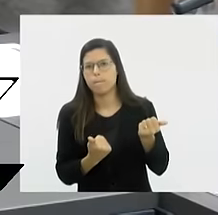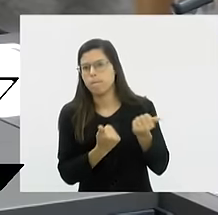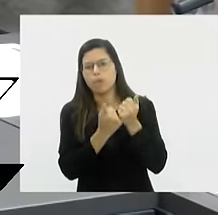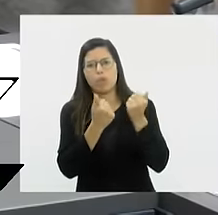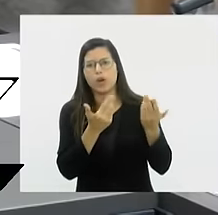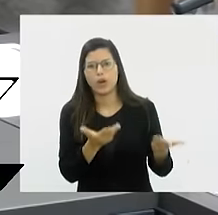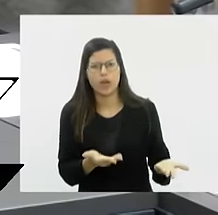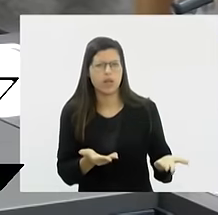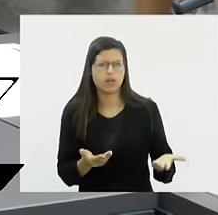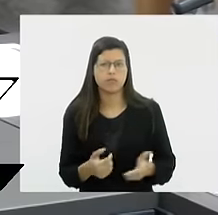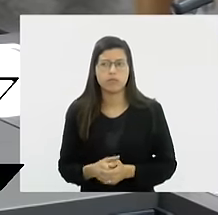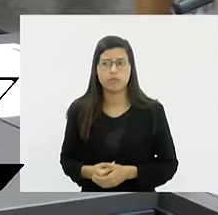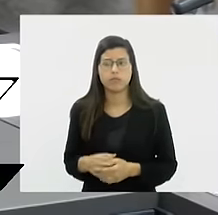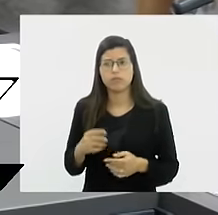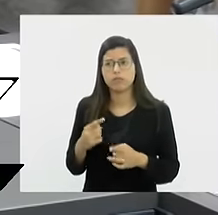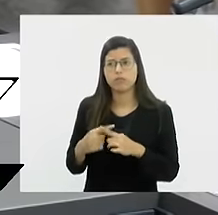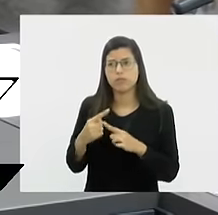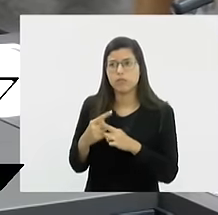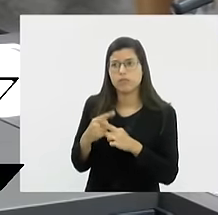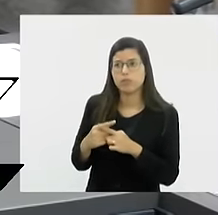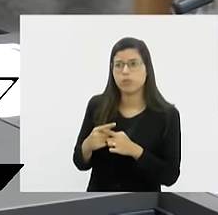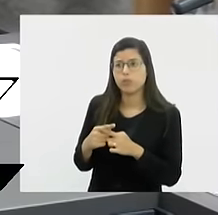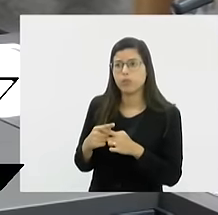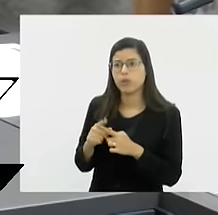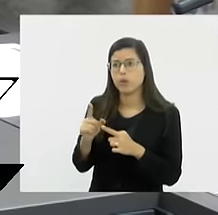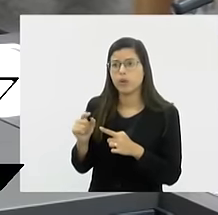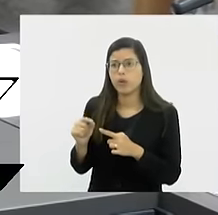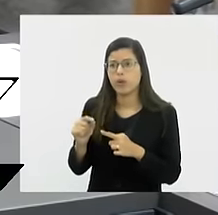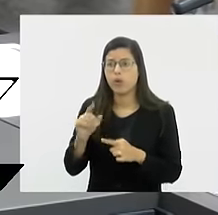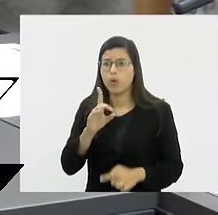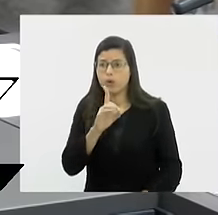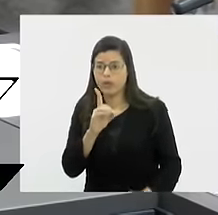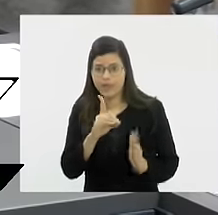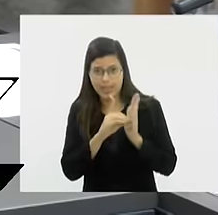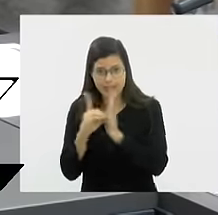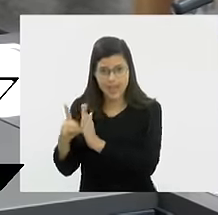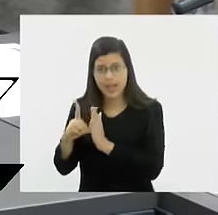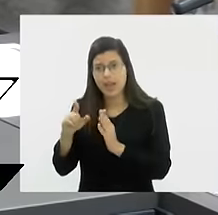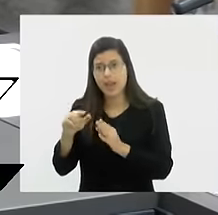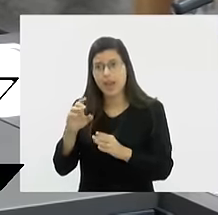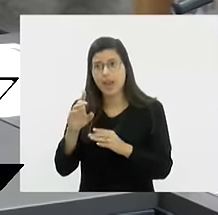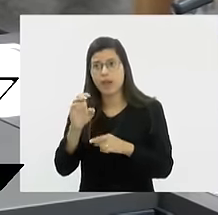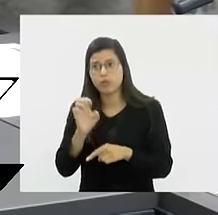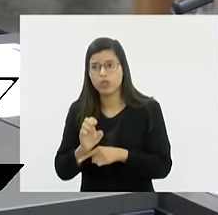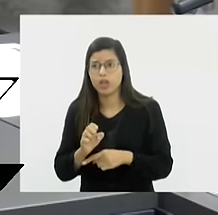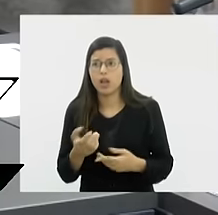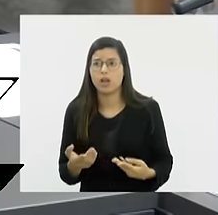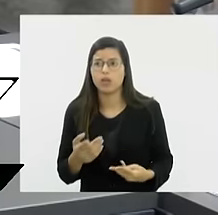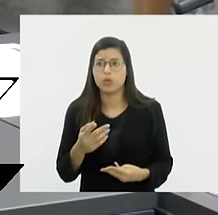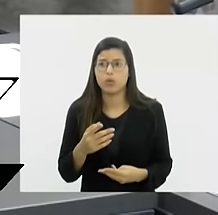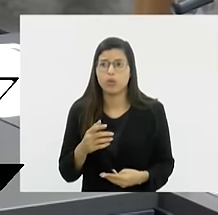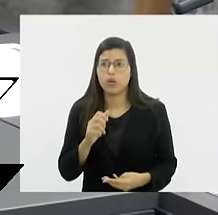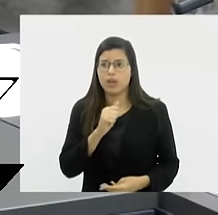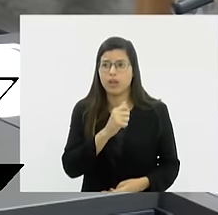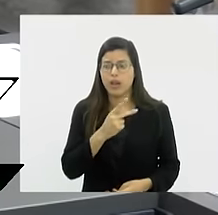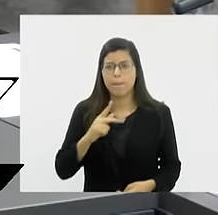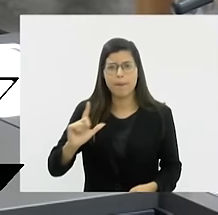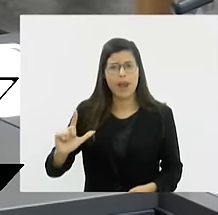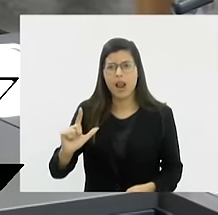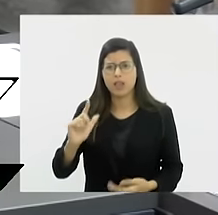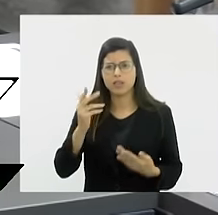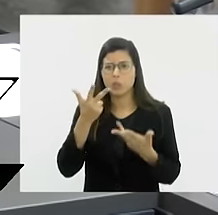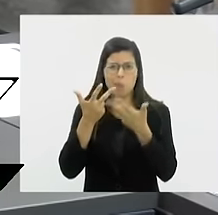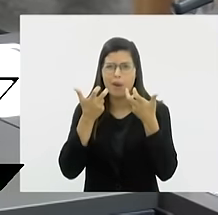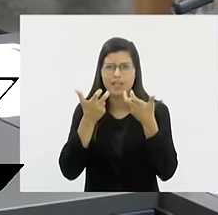o cidadão vê ali, a PM é o Estado, porra. O Detran é o Estado. Ele não identifica a PL. Até porque o nome da PL vai desse tamaninho,